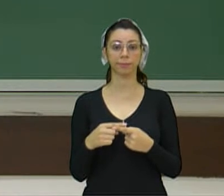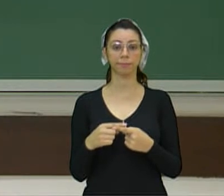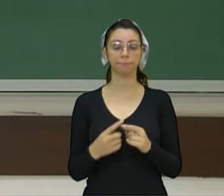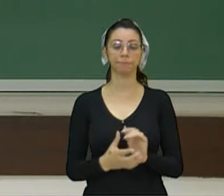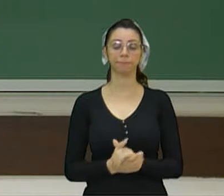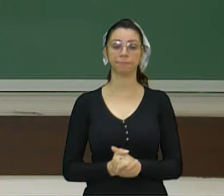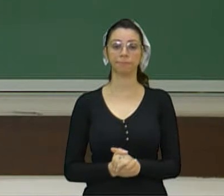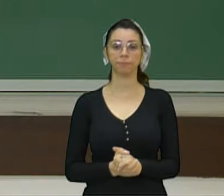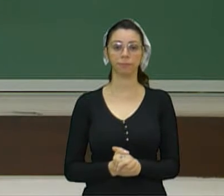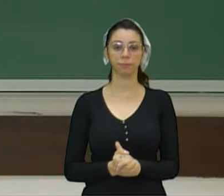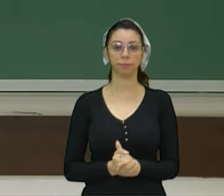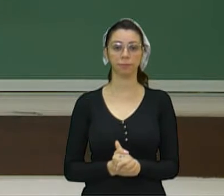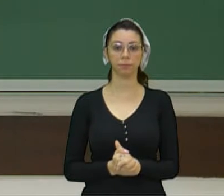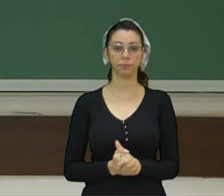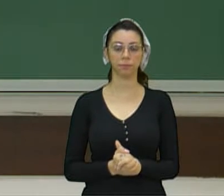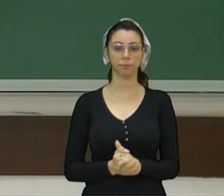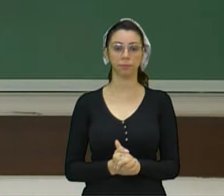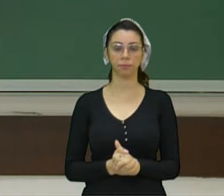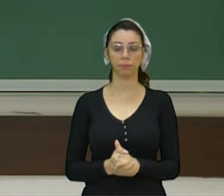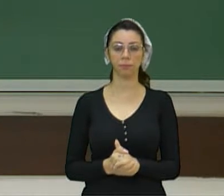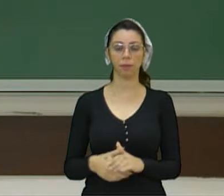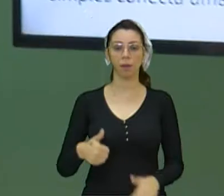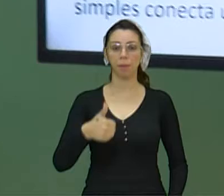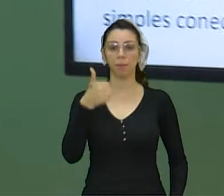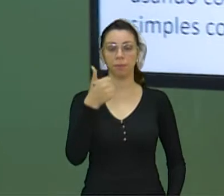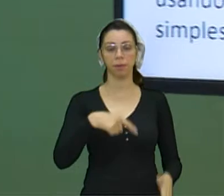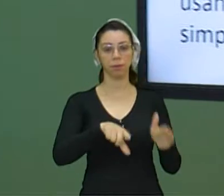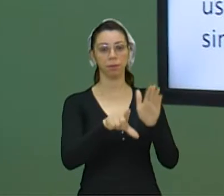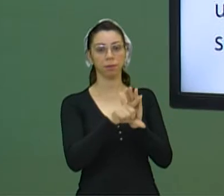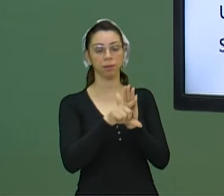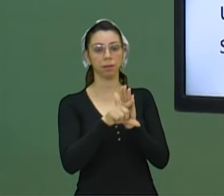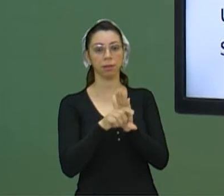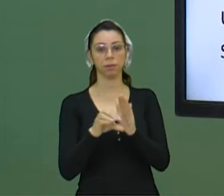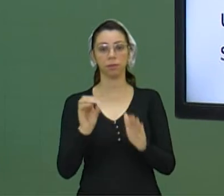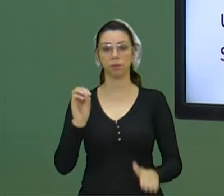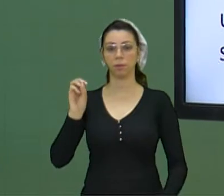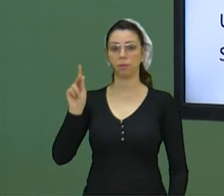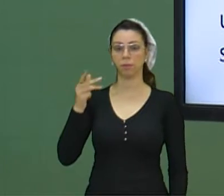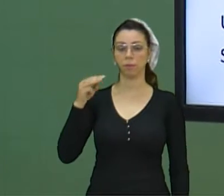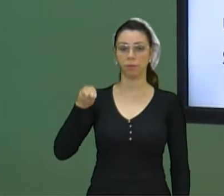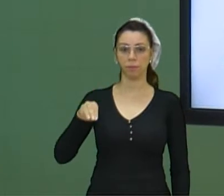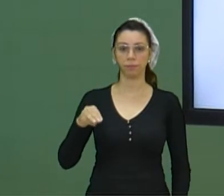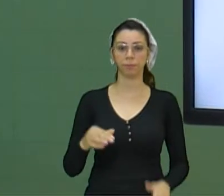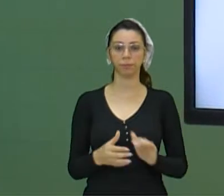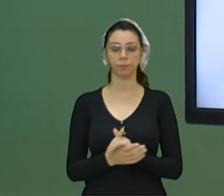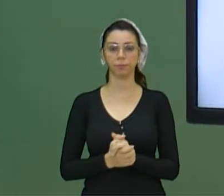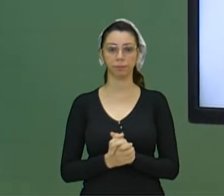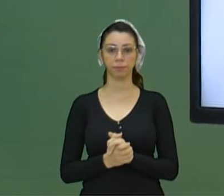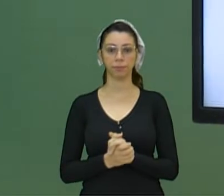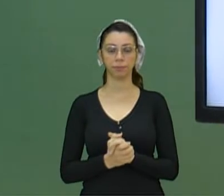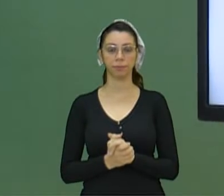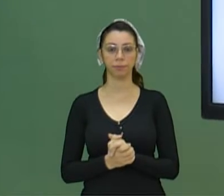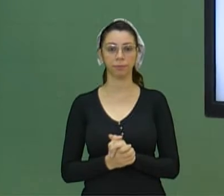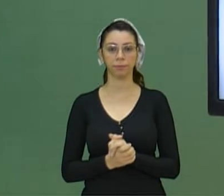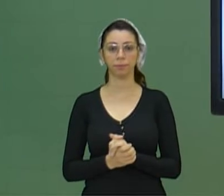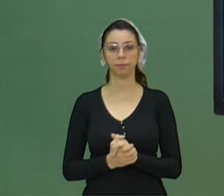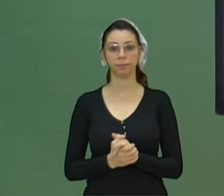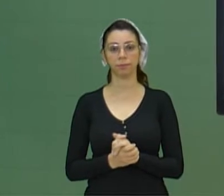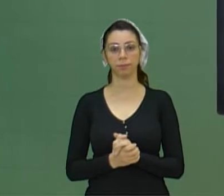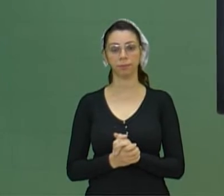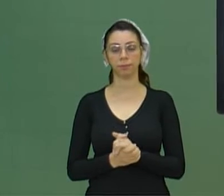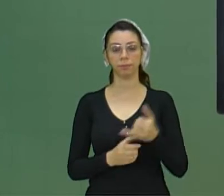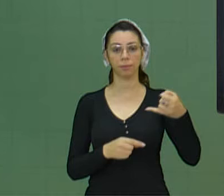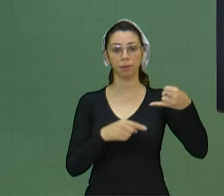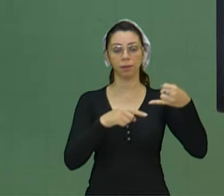aqui da primeira lei de Ohm. A primeira lei de Ohm diz que a resistência é